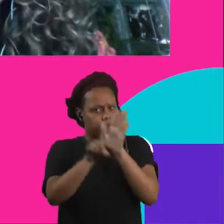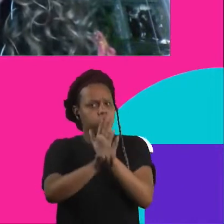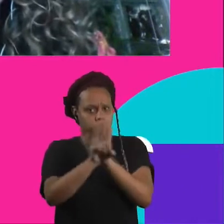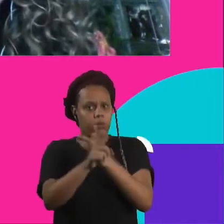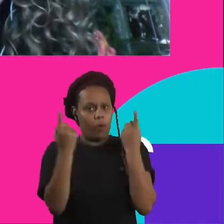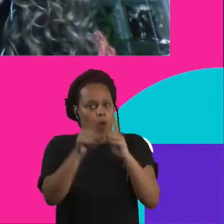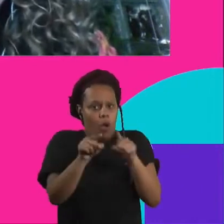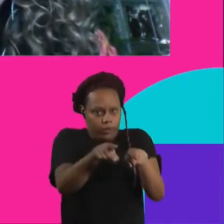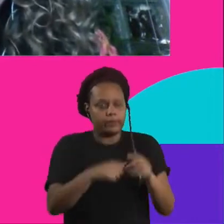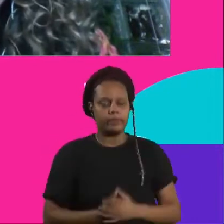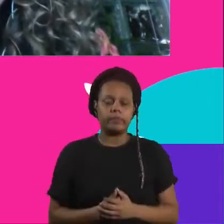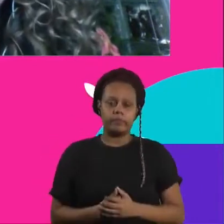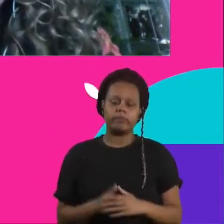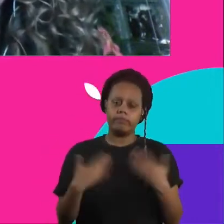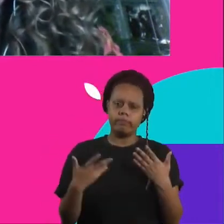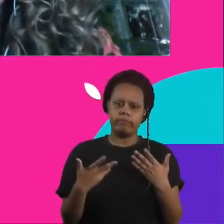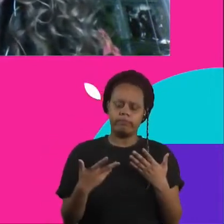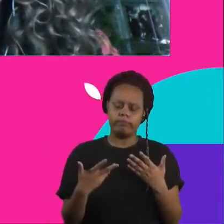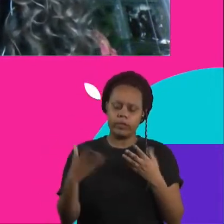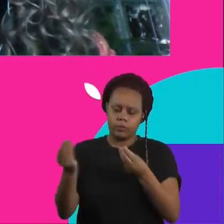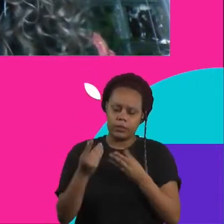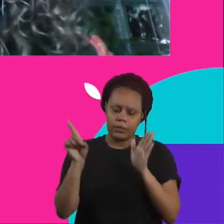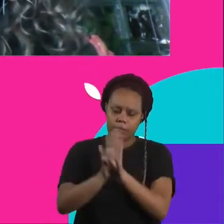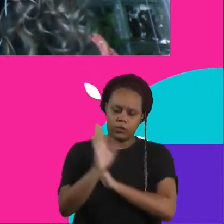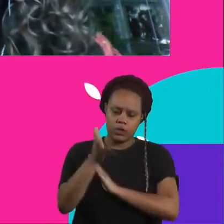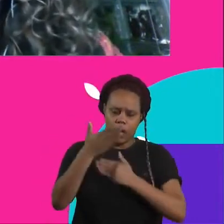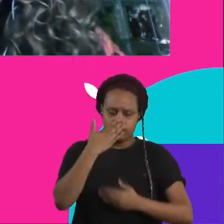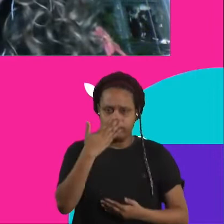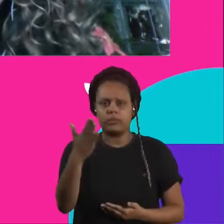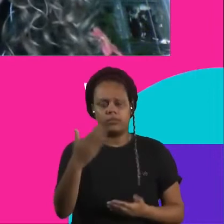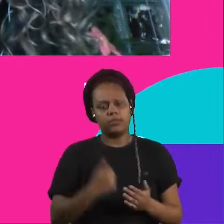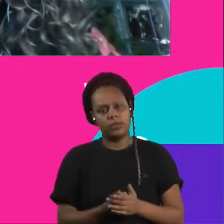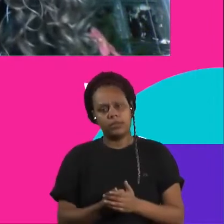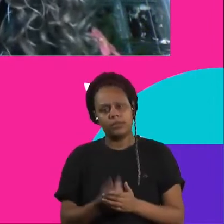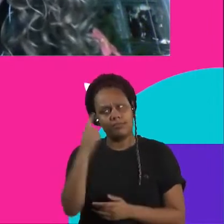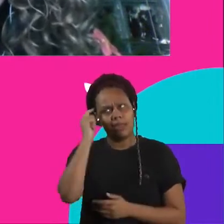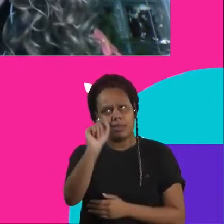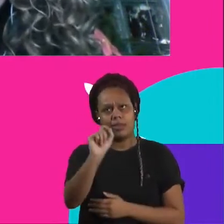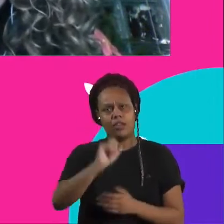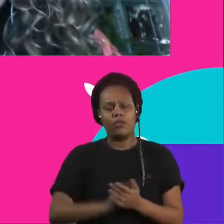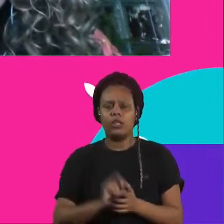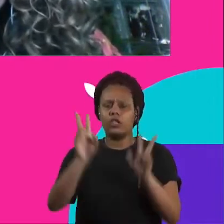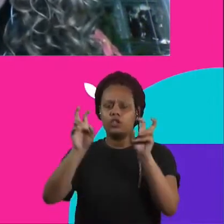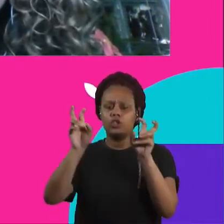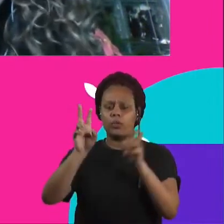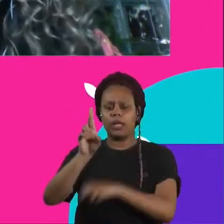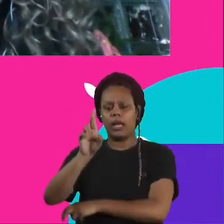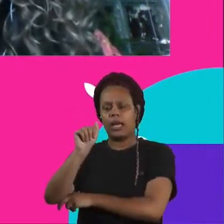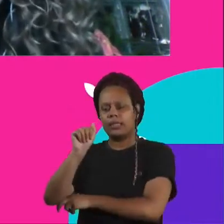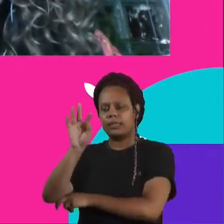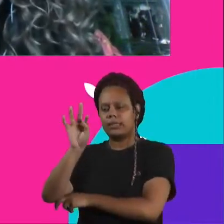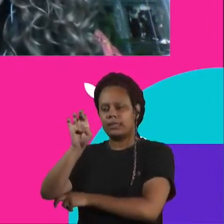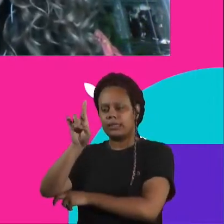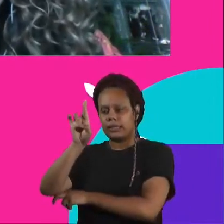Então, é interessante a gente trazer essa pergunta logo de cara, porque quando a gente pensa no conceito de rastreável, a gente sempre leva